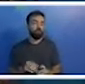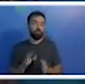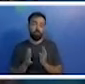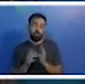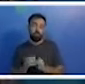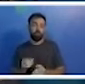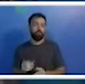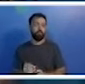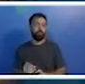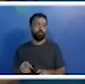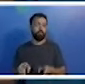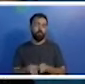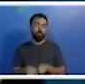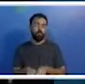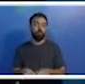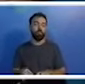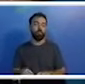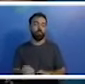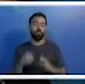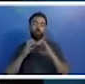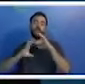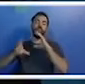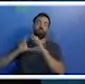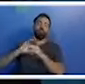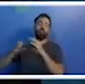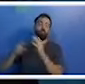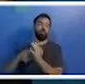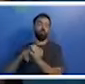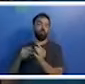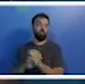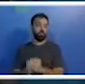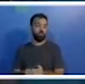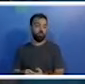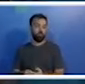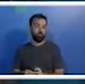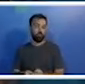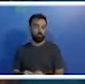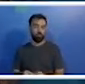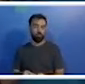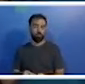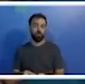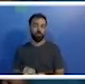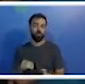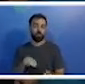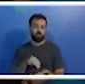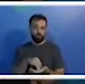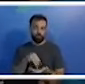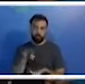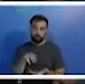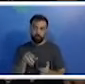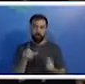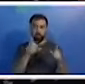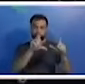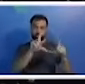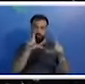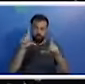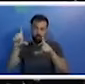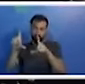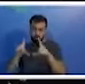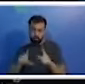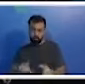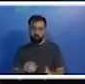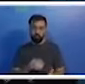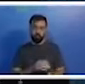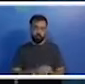gestos os sinais também são tipos de comunicação das pessoas quais mensagens das Crianças destas imagens estão